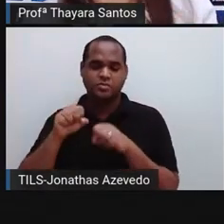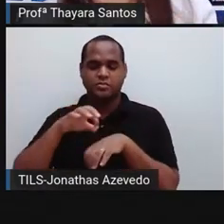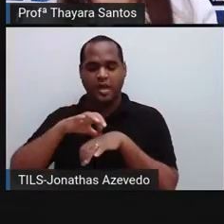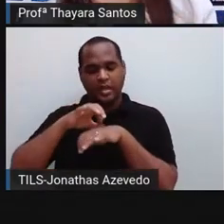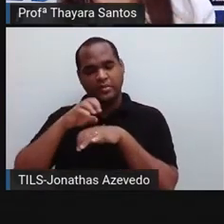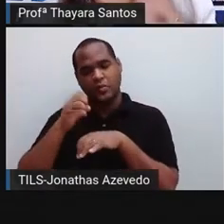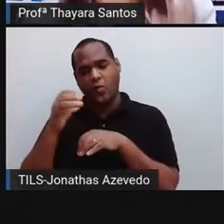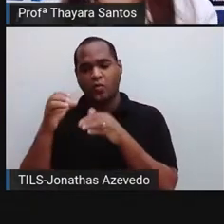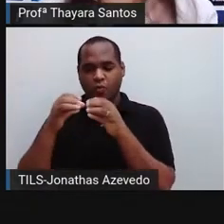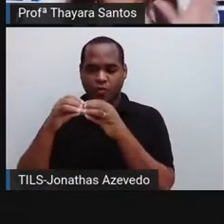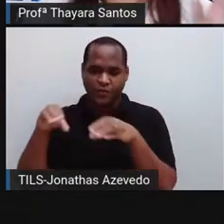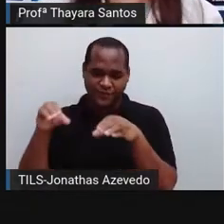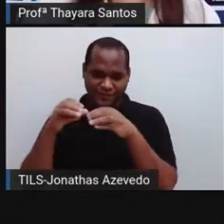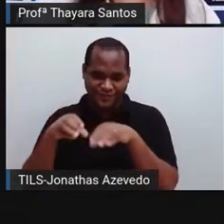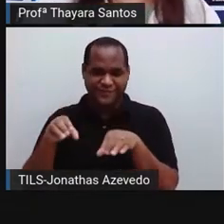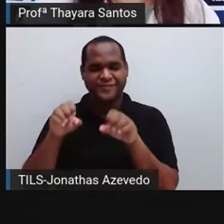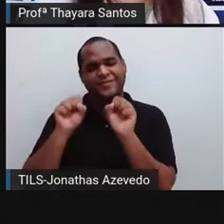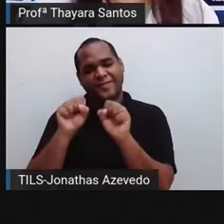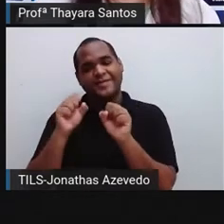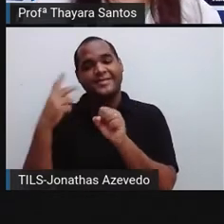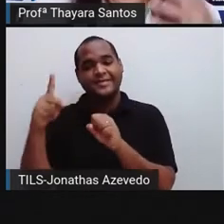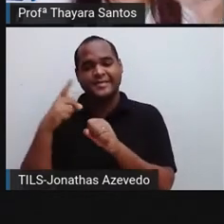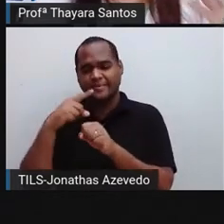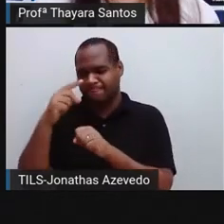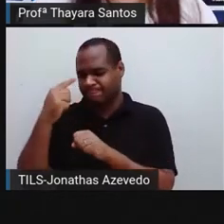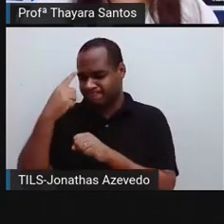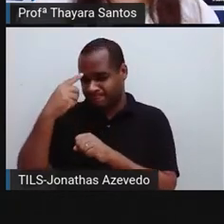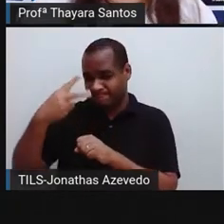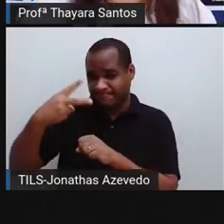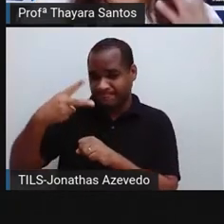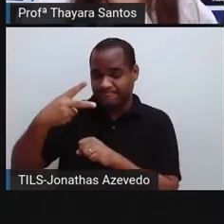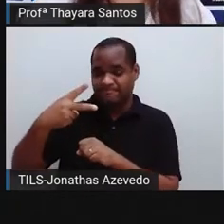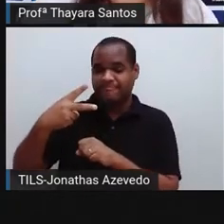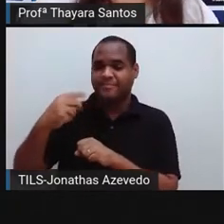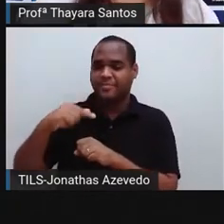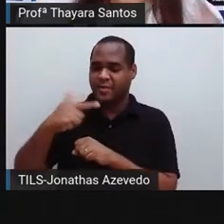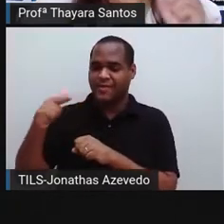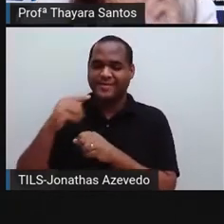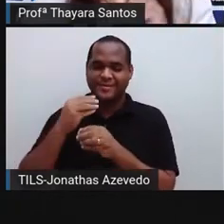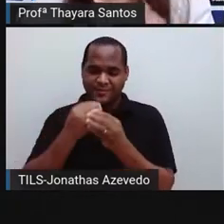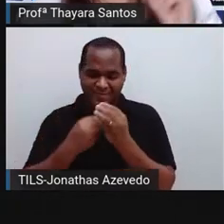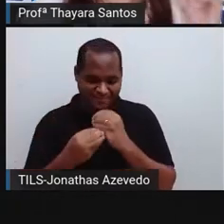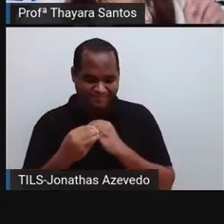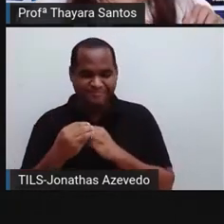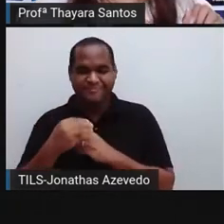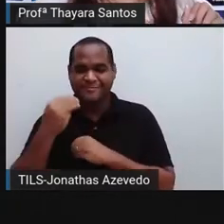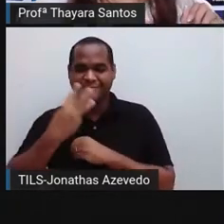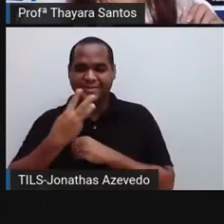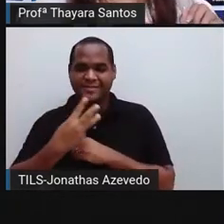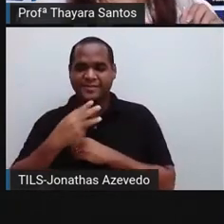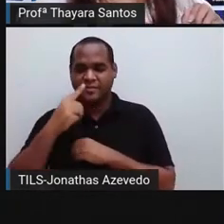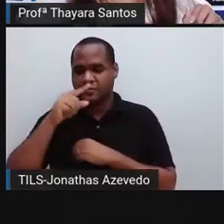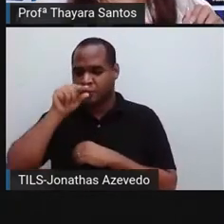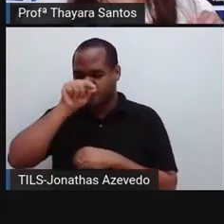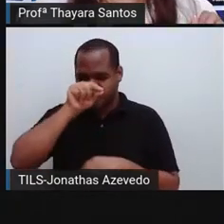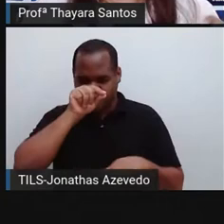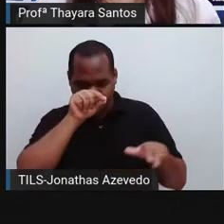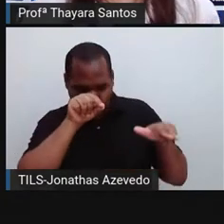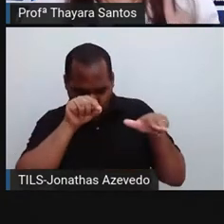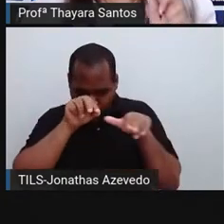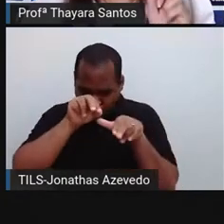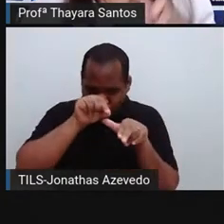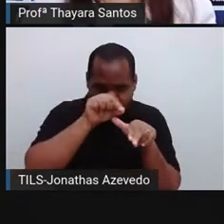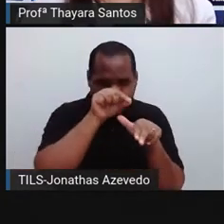se alimentando do consumidor secundário, aí a gente chama ele consumidor terciário, como é o caso do gavião que eu coloquei aí para